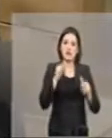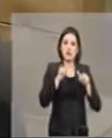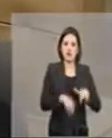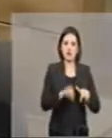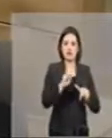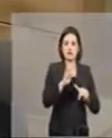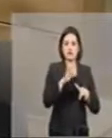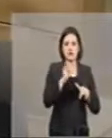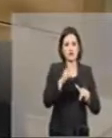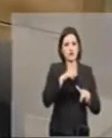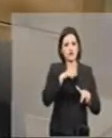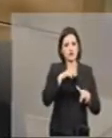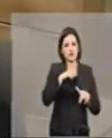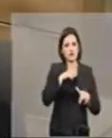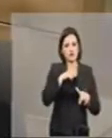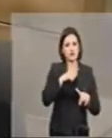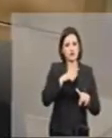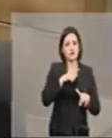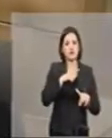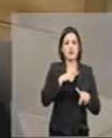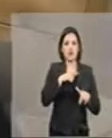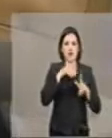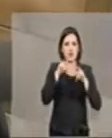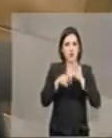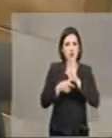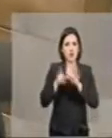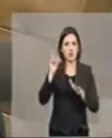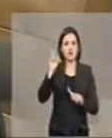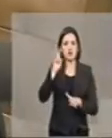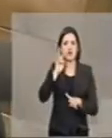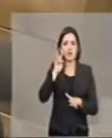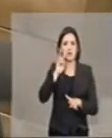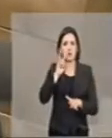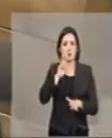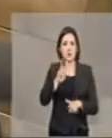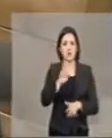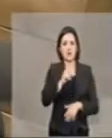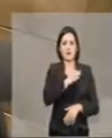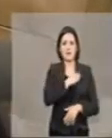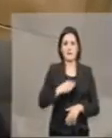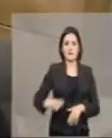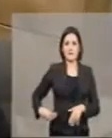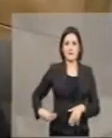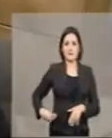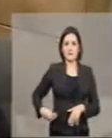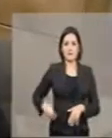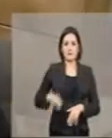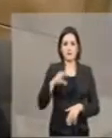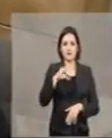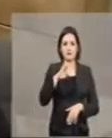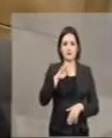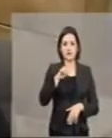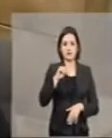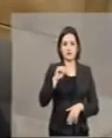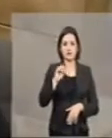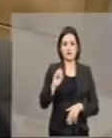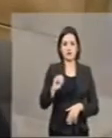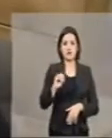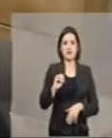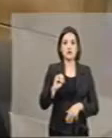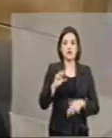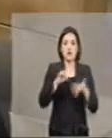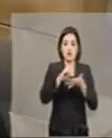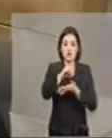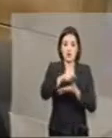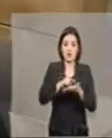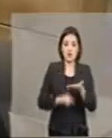na questão de ordem que acabou de ser lembrada pelo eminente ministro decano, ao desempenho de mandato